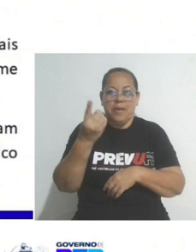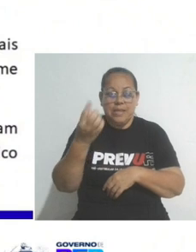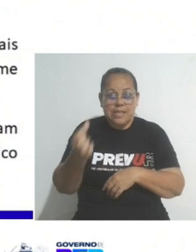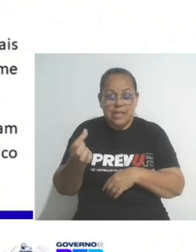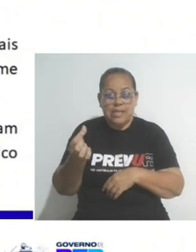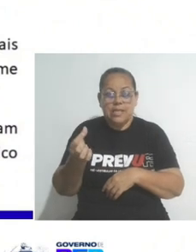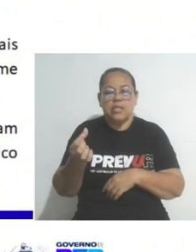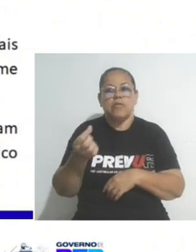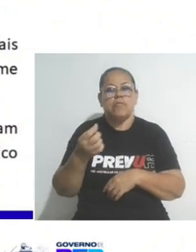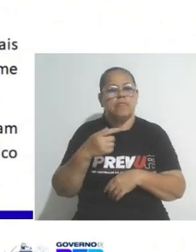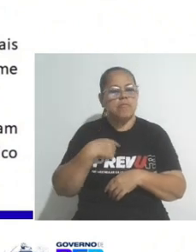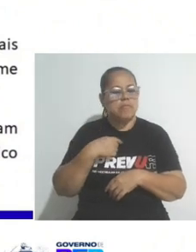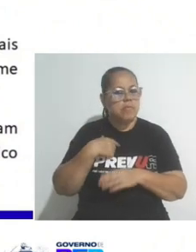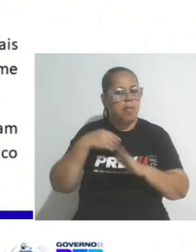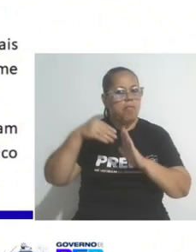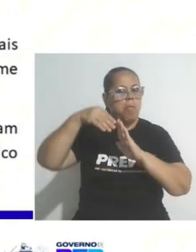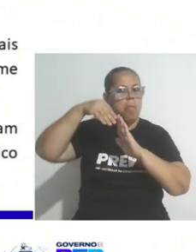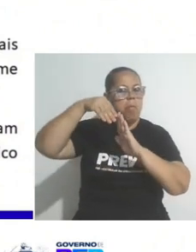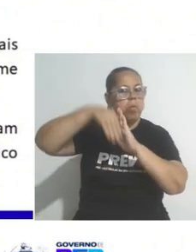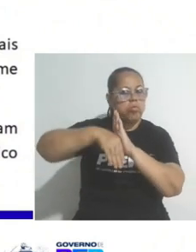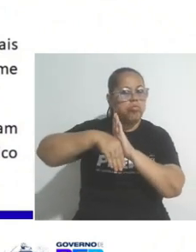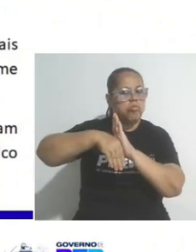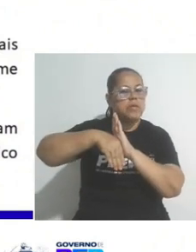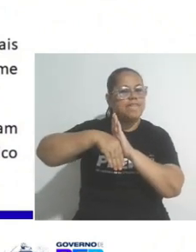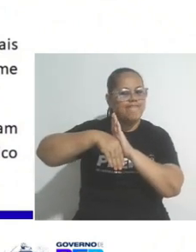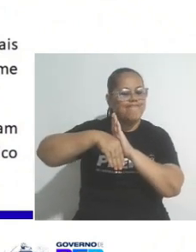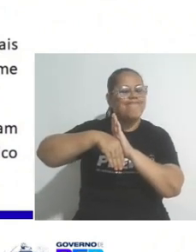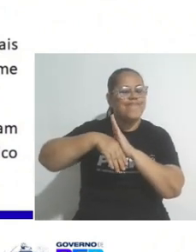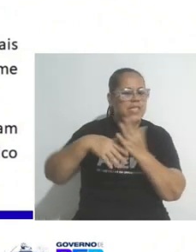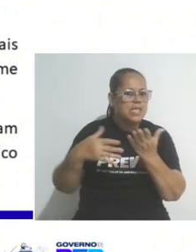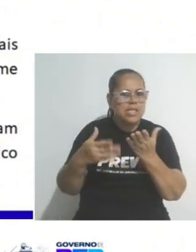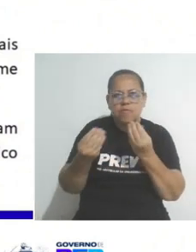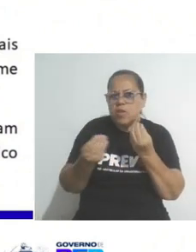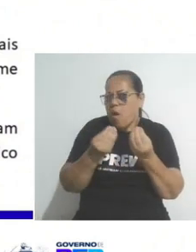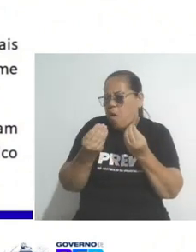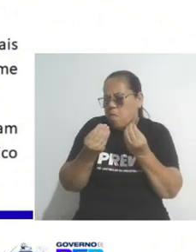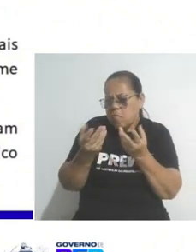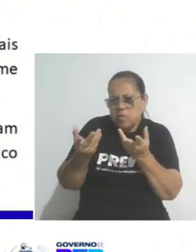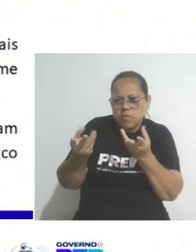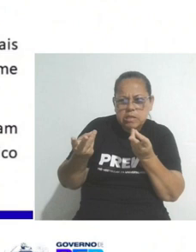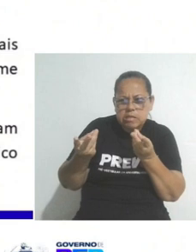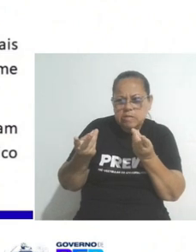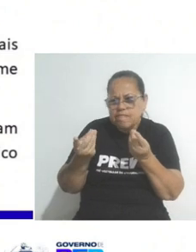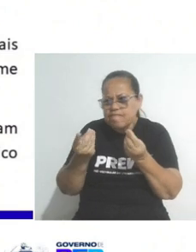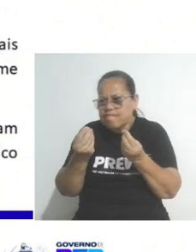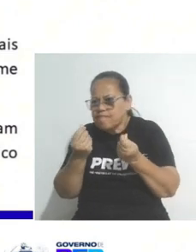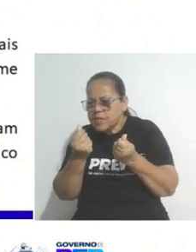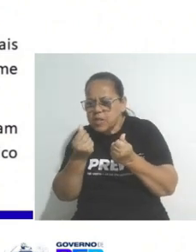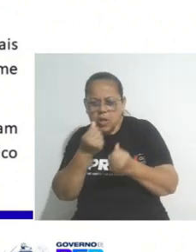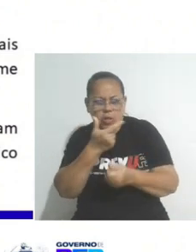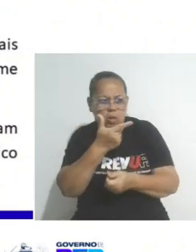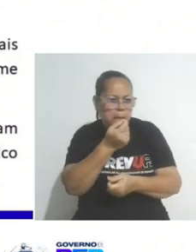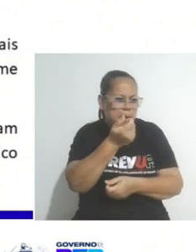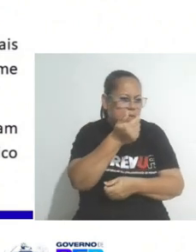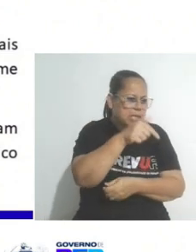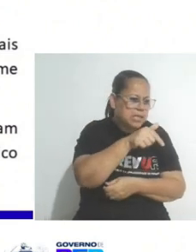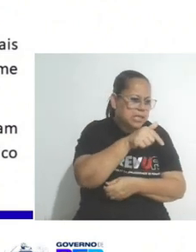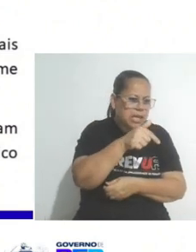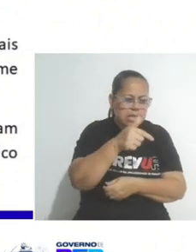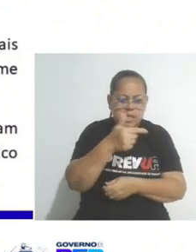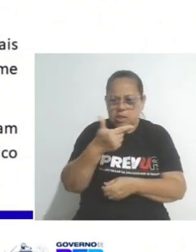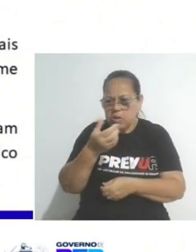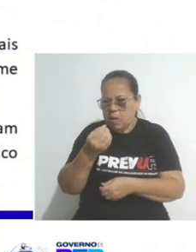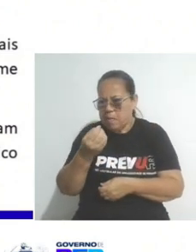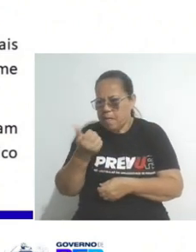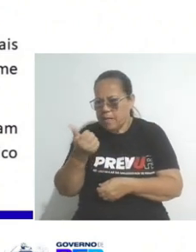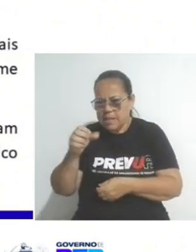grande então não há como dizer que nessa série histórica aqui entre 2017 e 2019 nós vamos ter